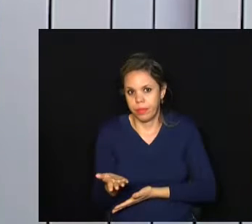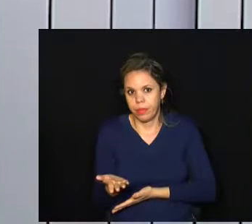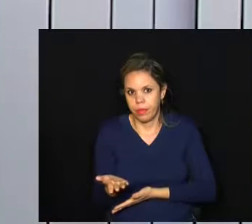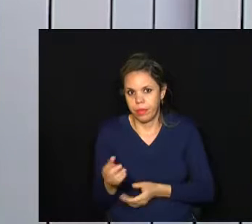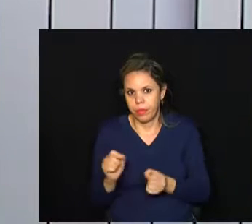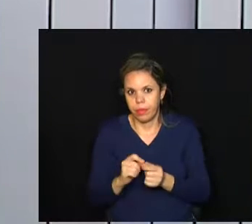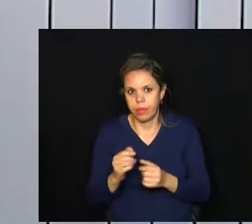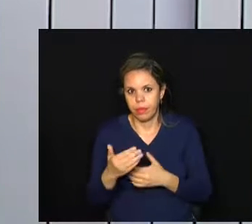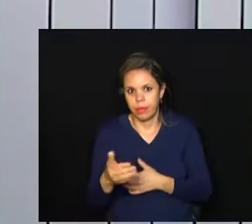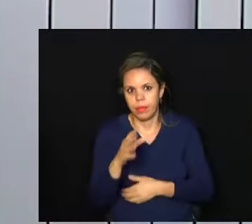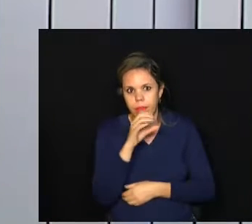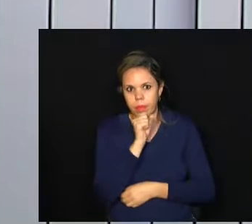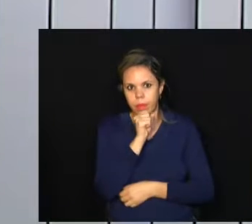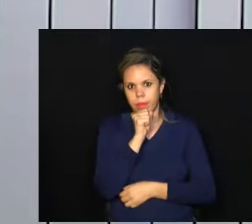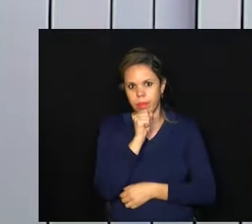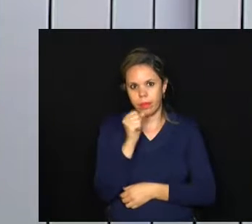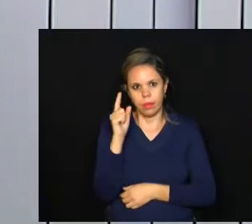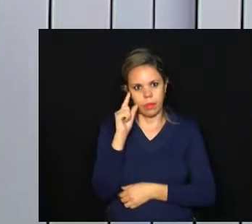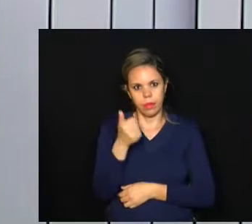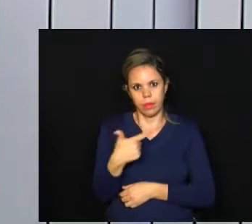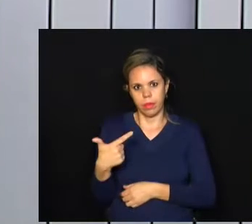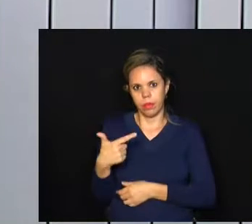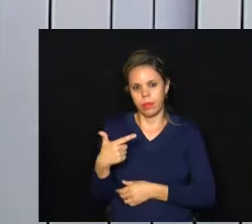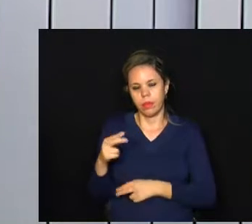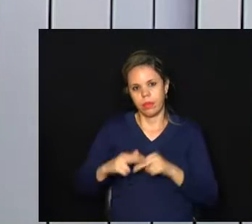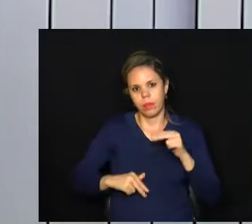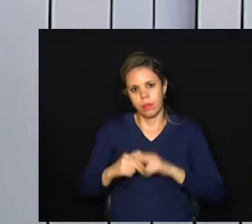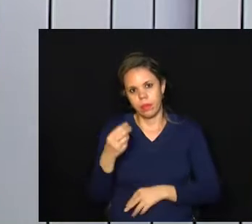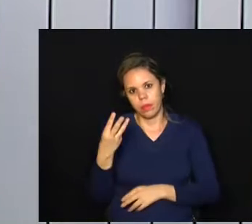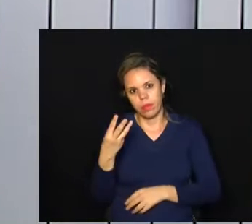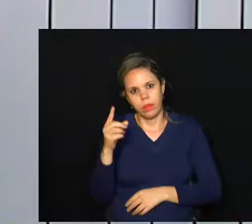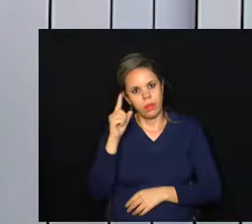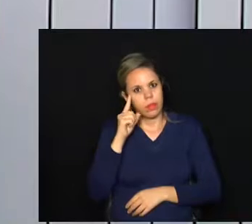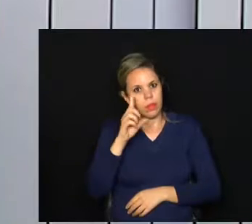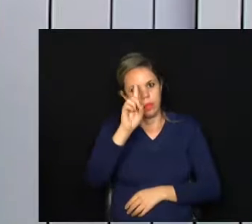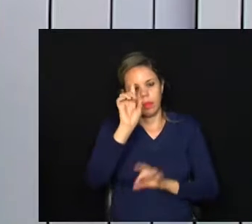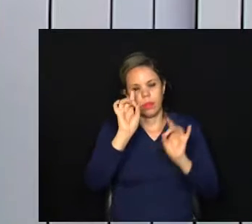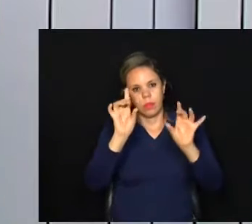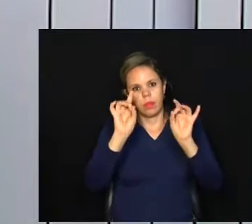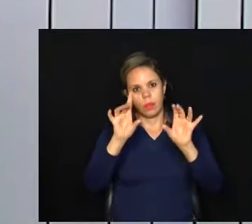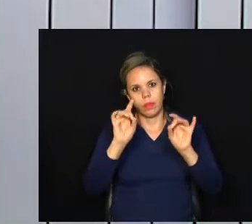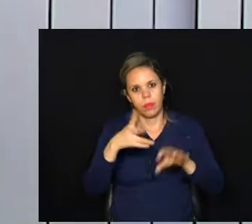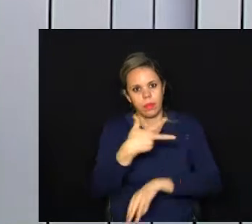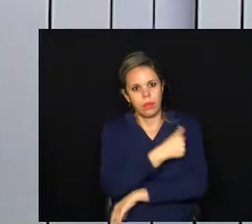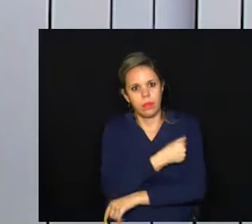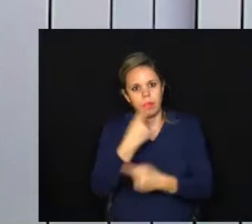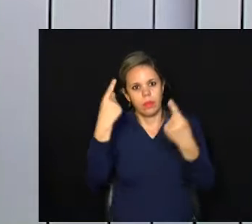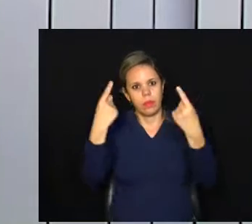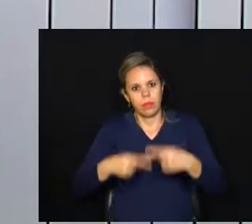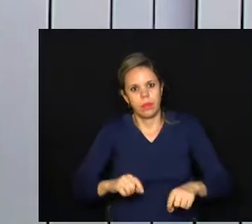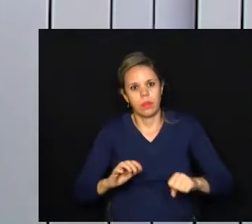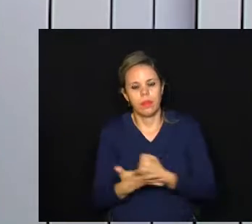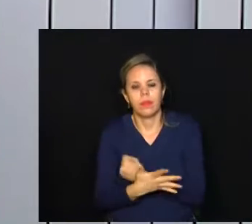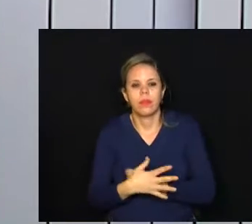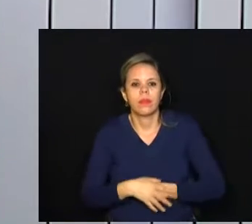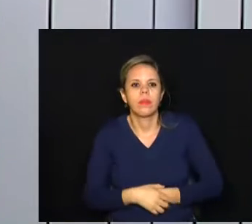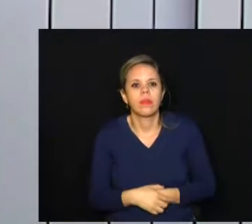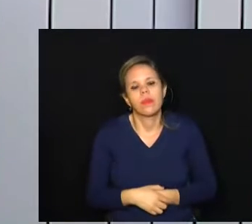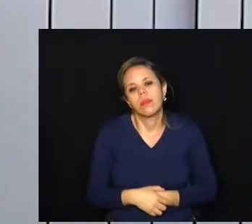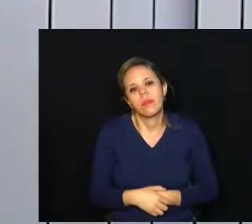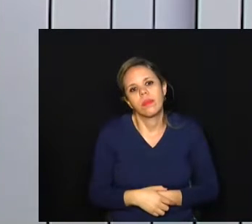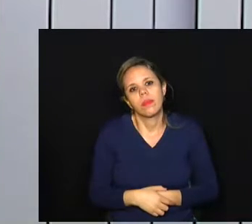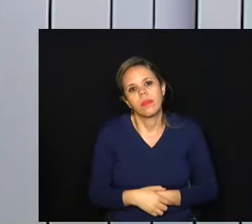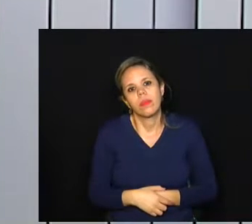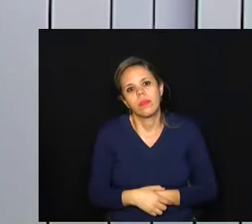realiza no próximo sábado, 12 de junho, o terceiro dia D de vacinação contra a Covid-19.